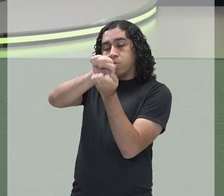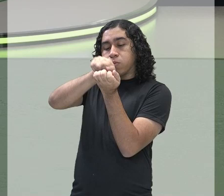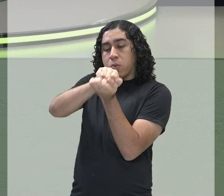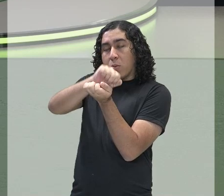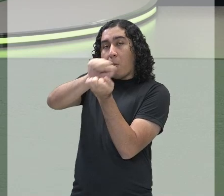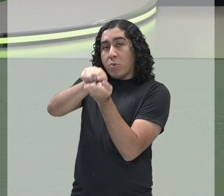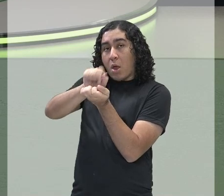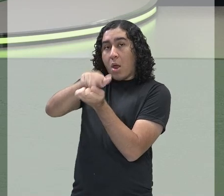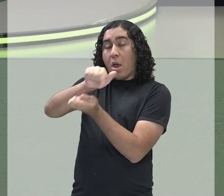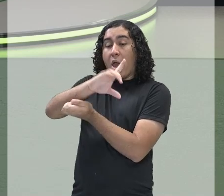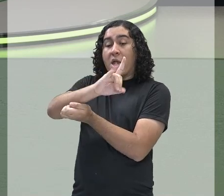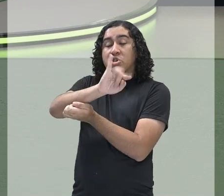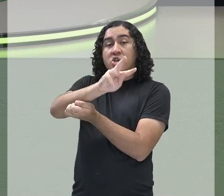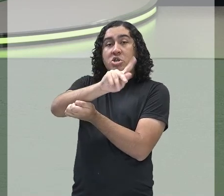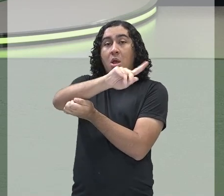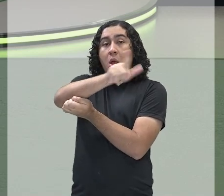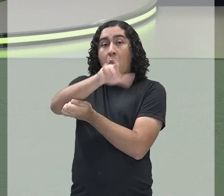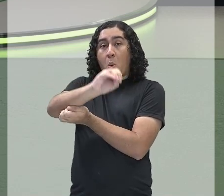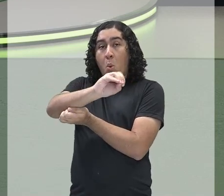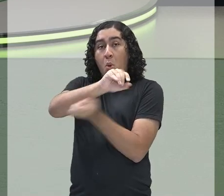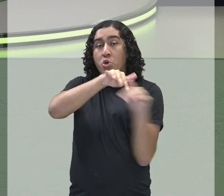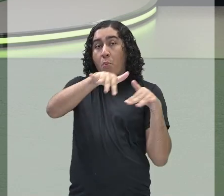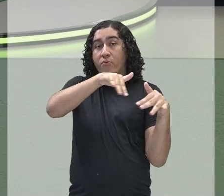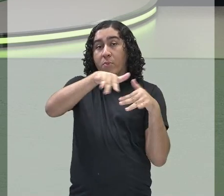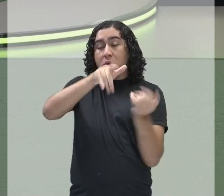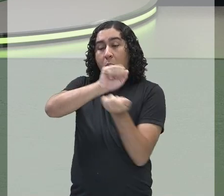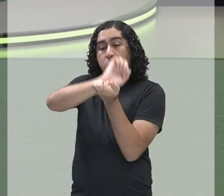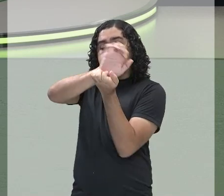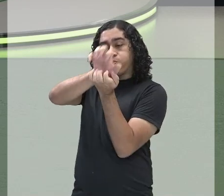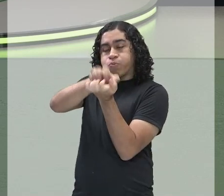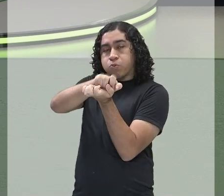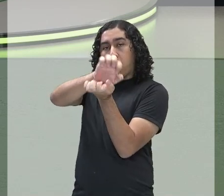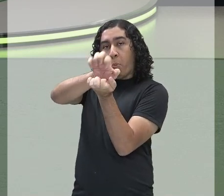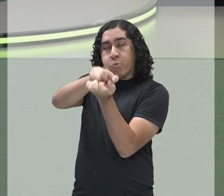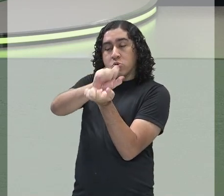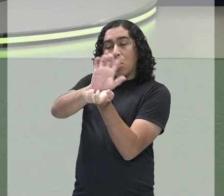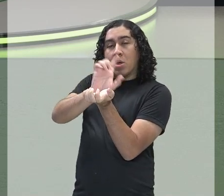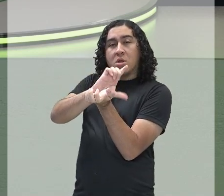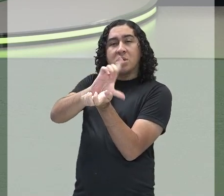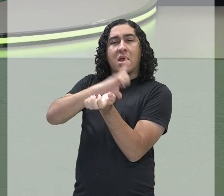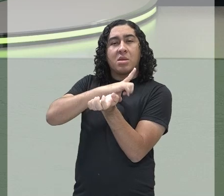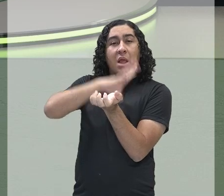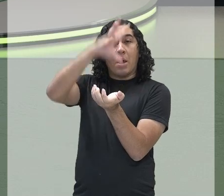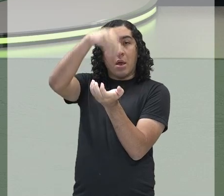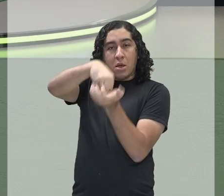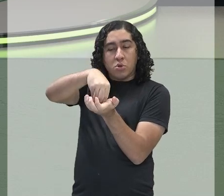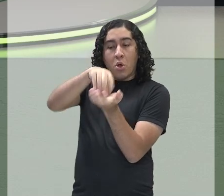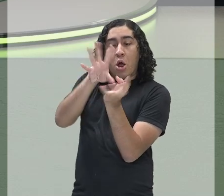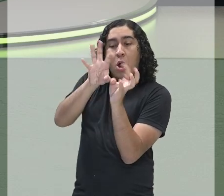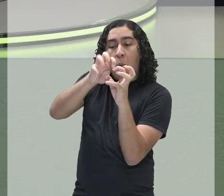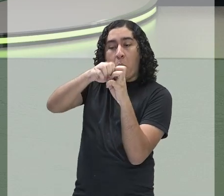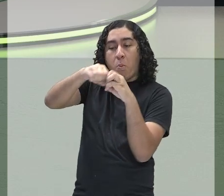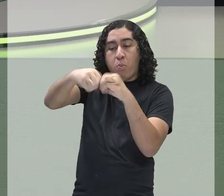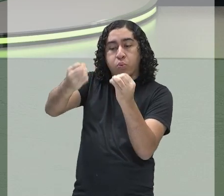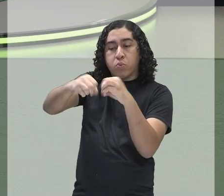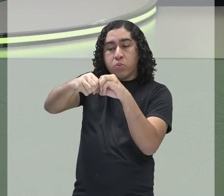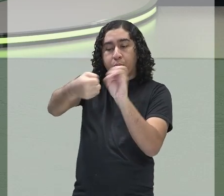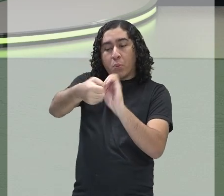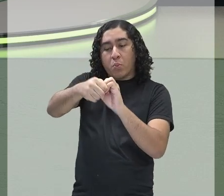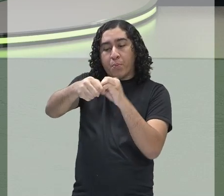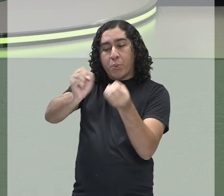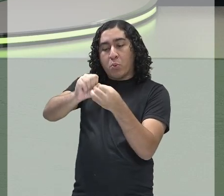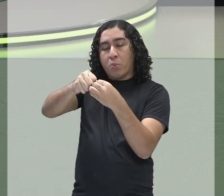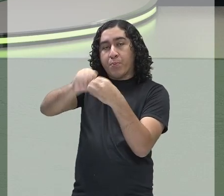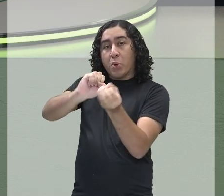chama de digestão mecânica, porque a gente vai triturar, vai rasgar aquele alimento e ele vai começar a quebrar